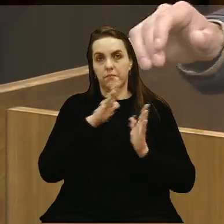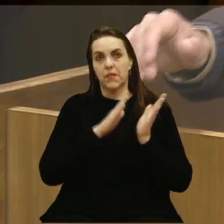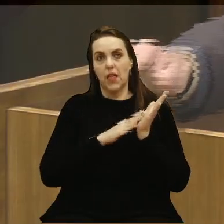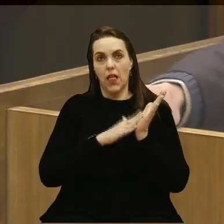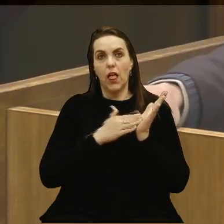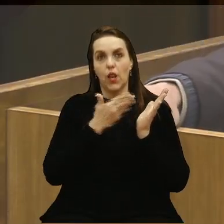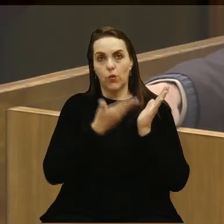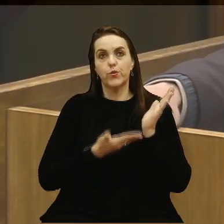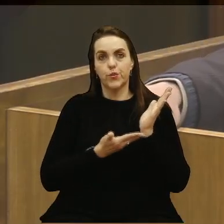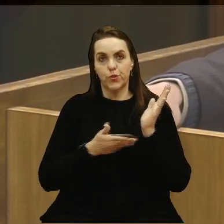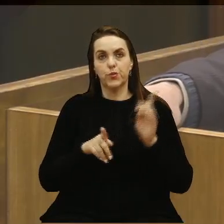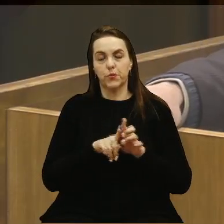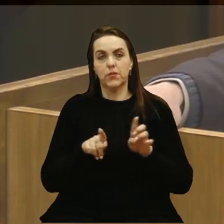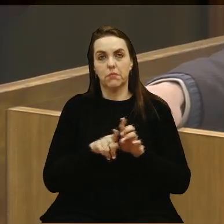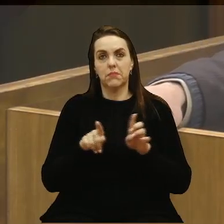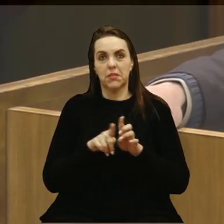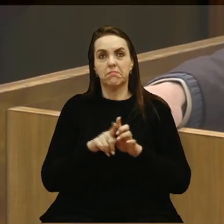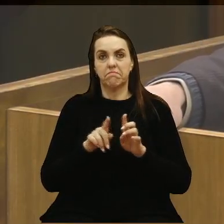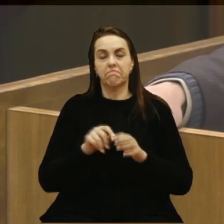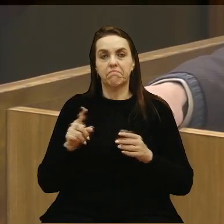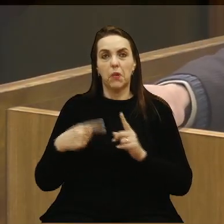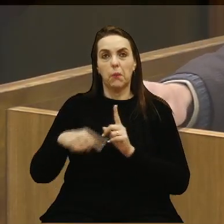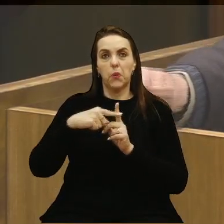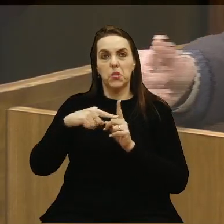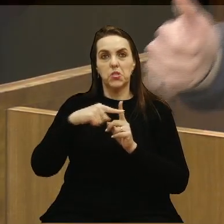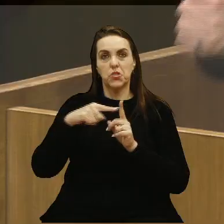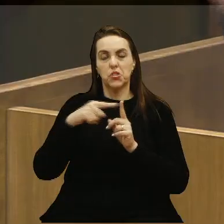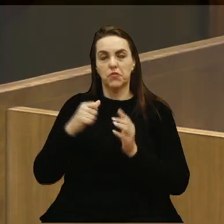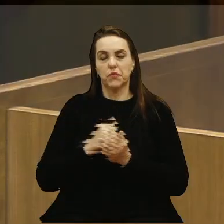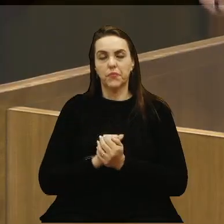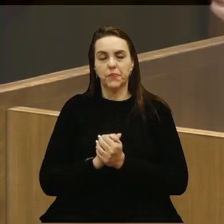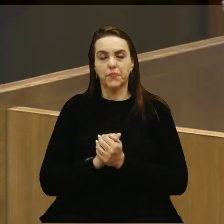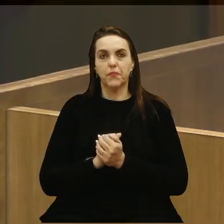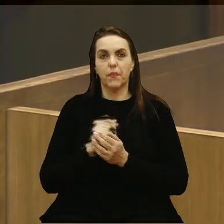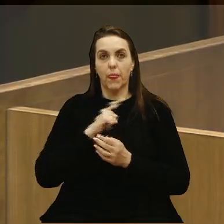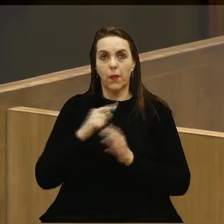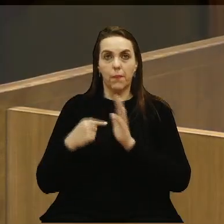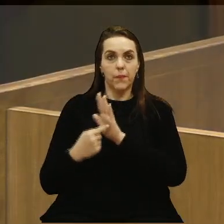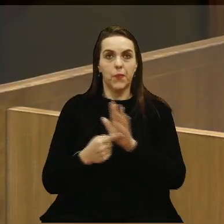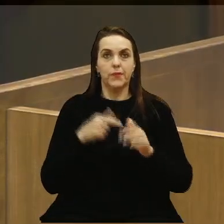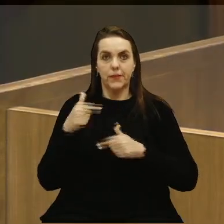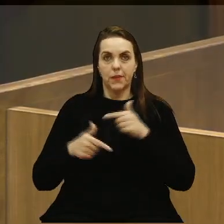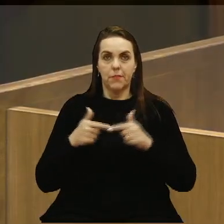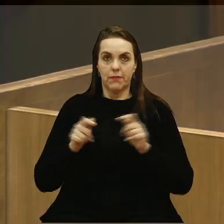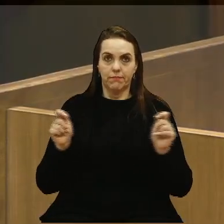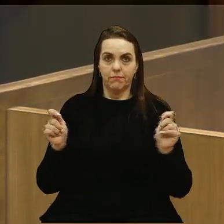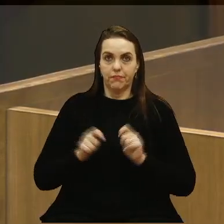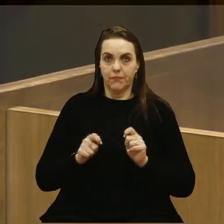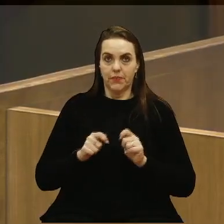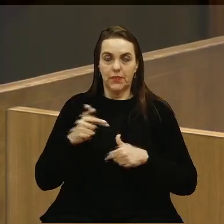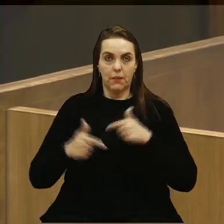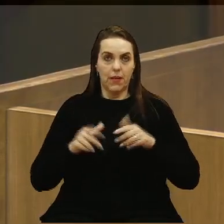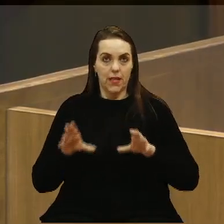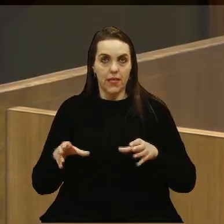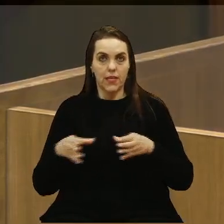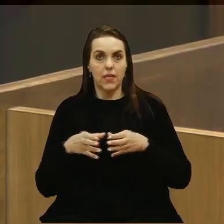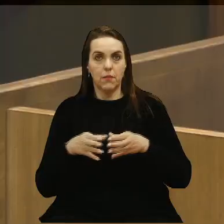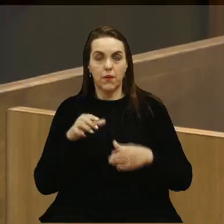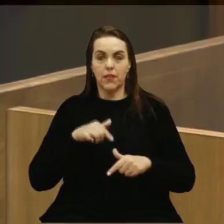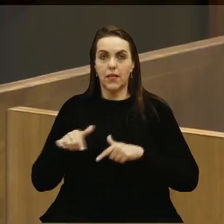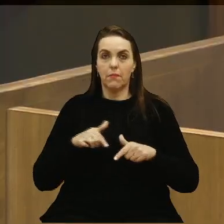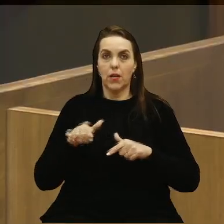e considerações extremamente positivas. Mostra um trabalho eficaz, um trabalho em equipe e um trabalho que está